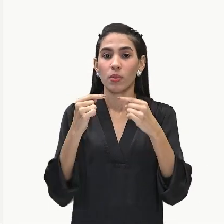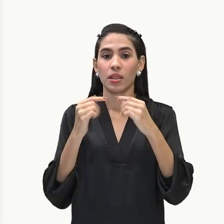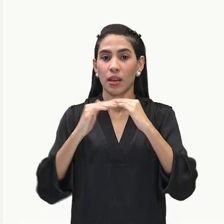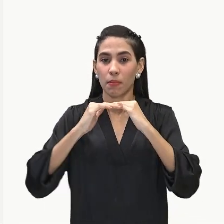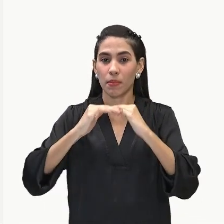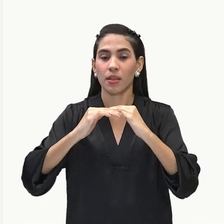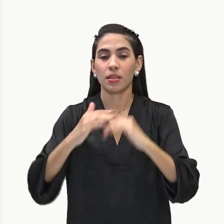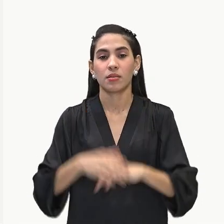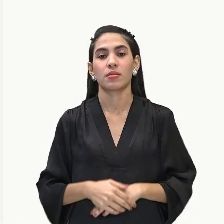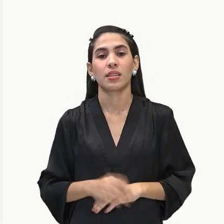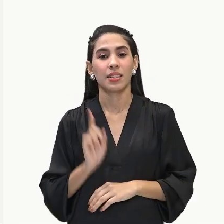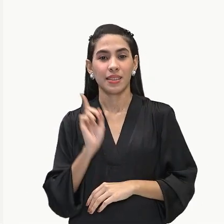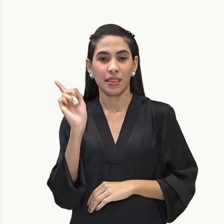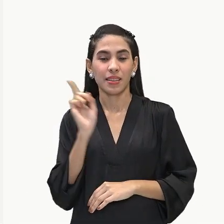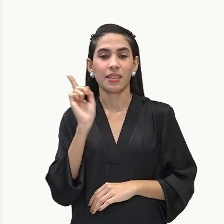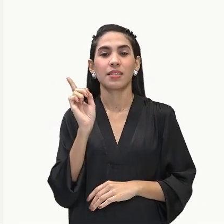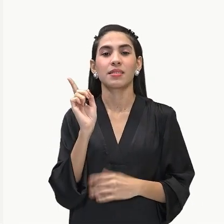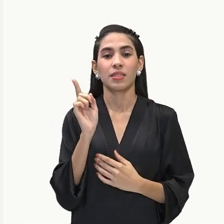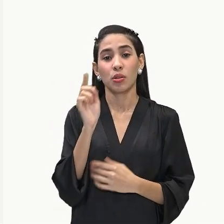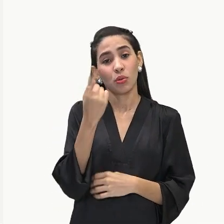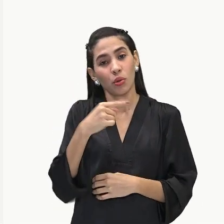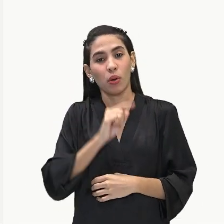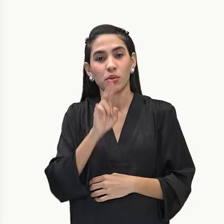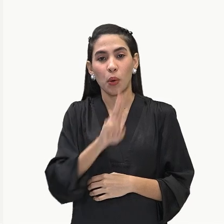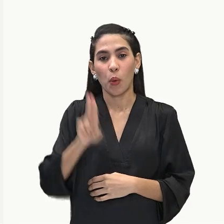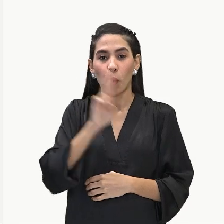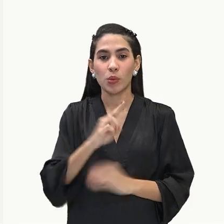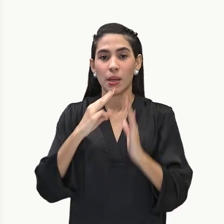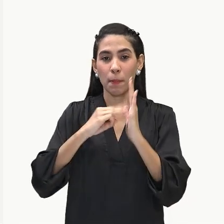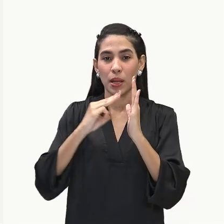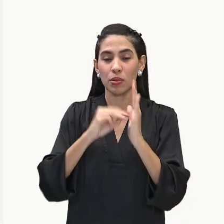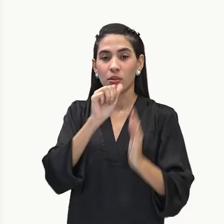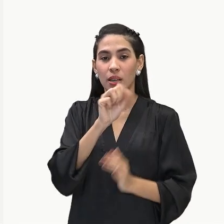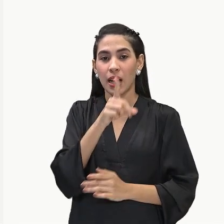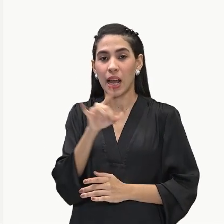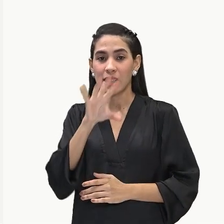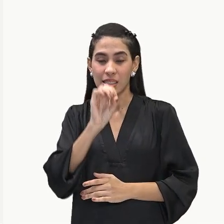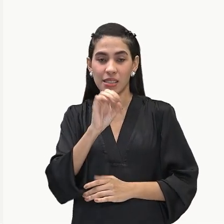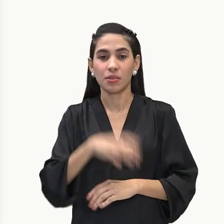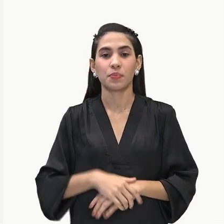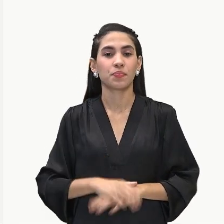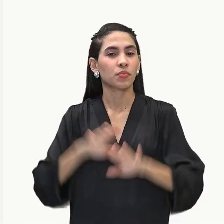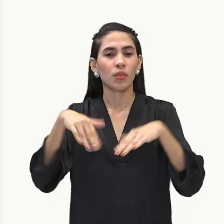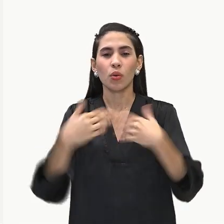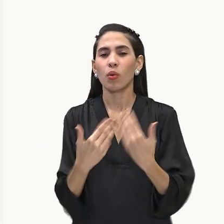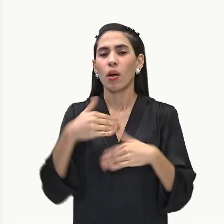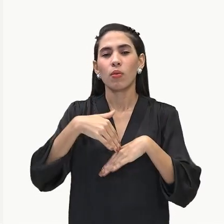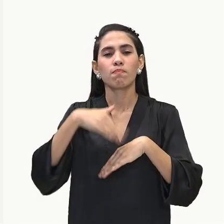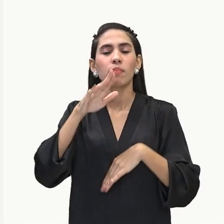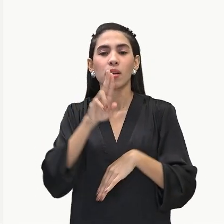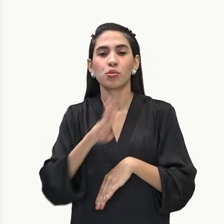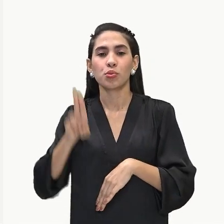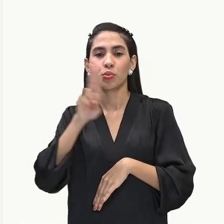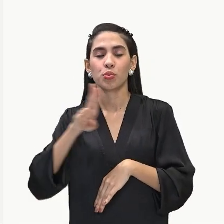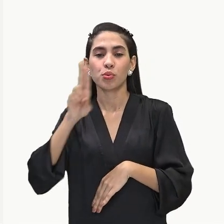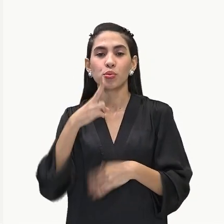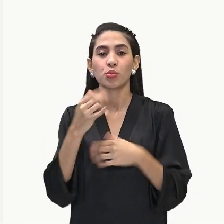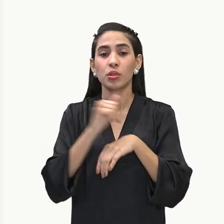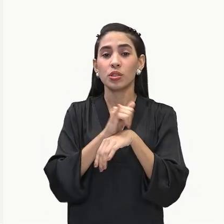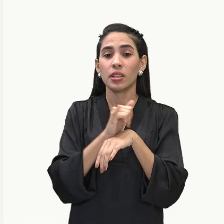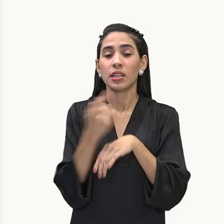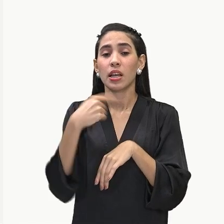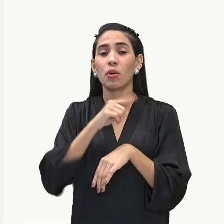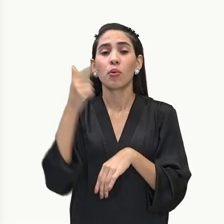que entra o método da adição, que é o detalhamento da nossa aula. Quais são os métodos mais usuais para resolver